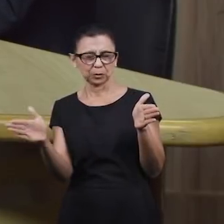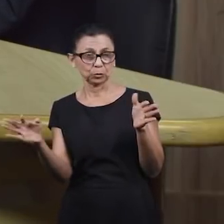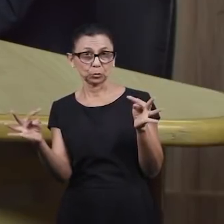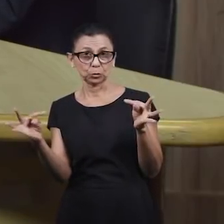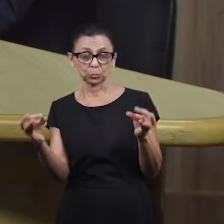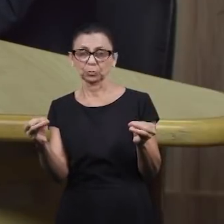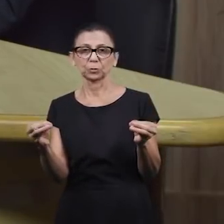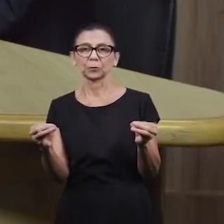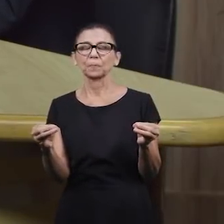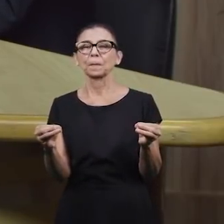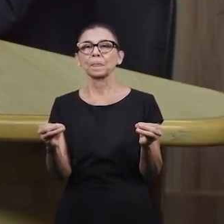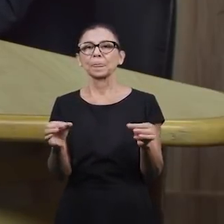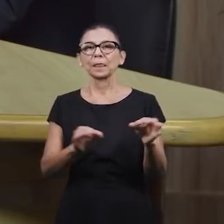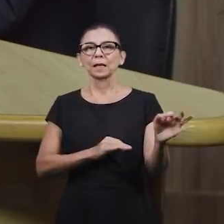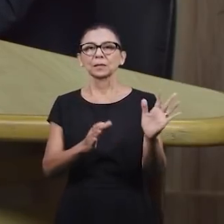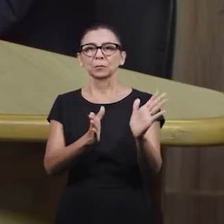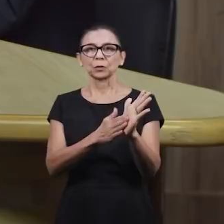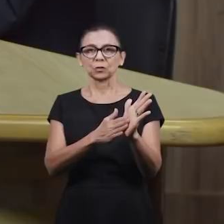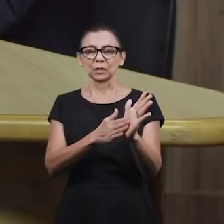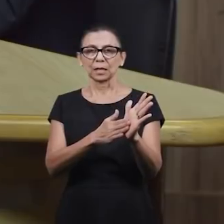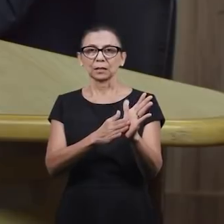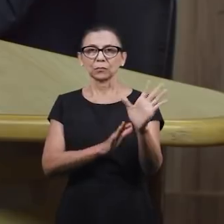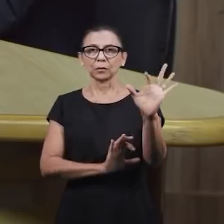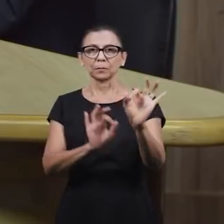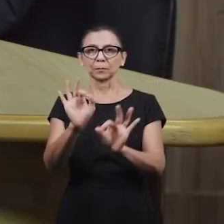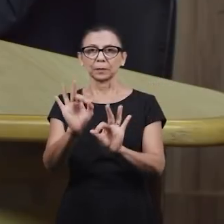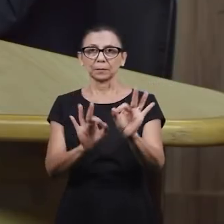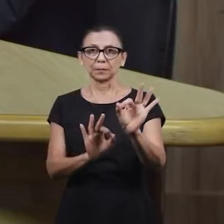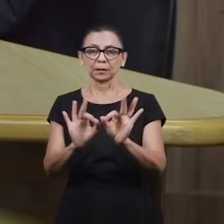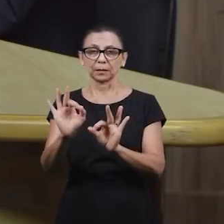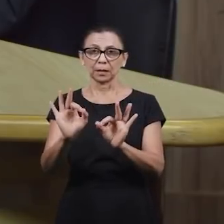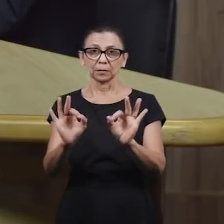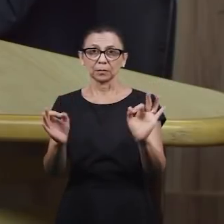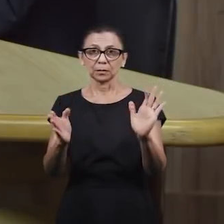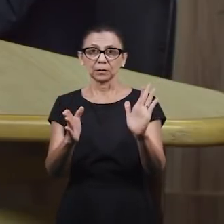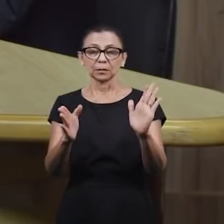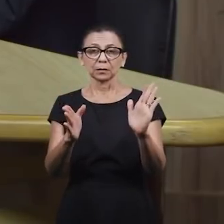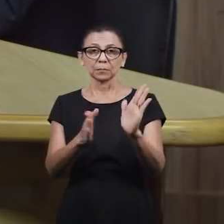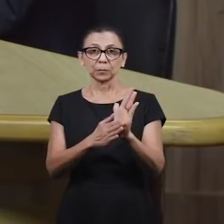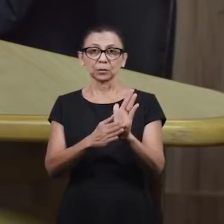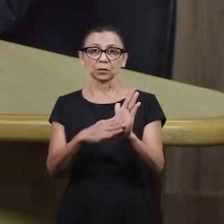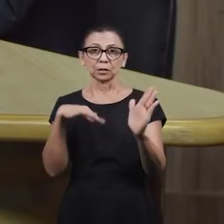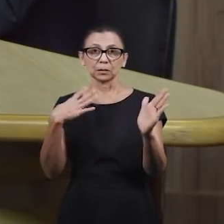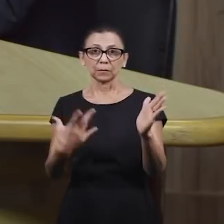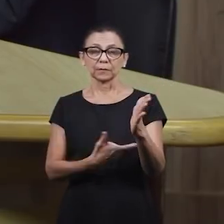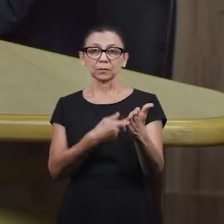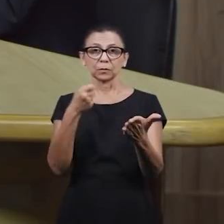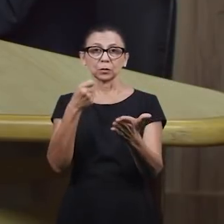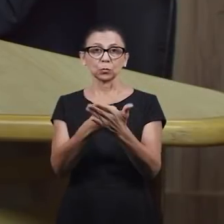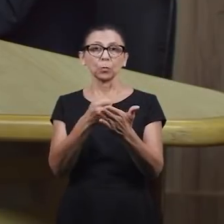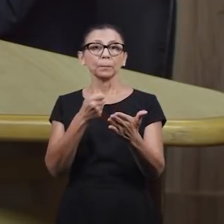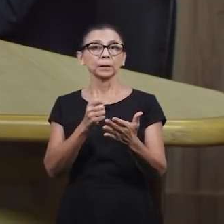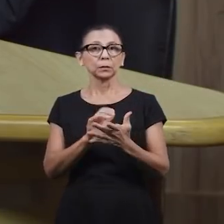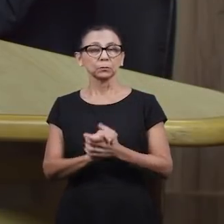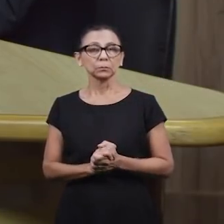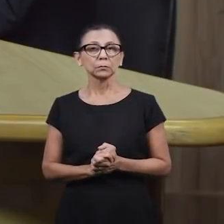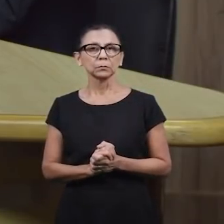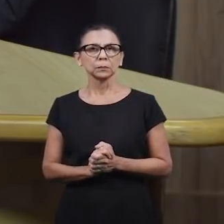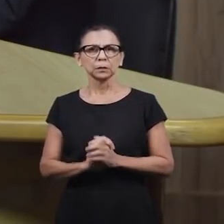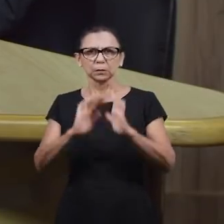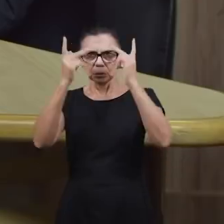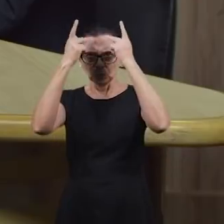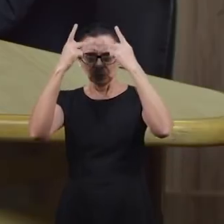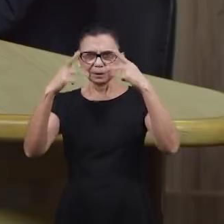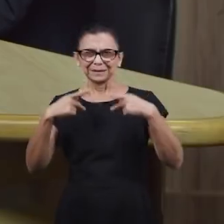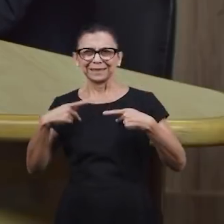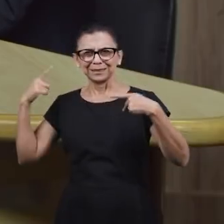foi elaborado esse projeto e foi executado, está sendo executado para o homem em toda a sua